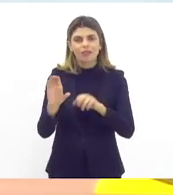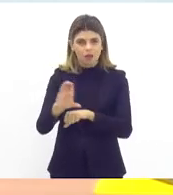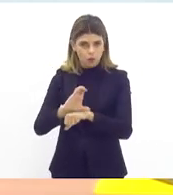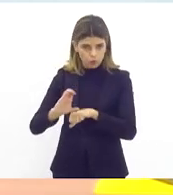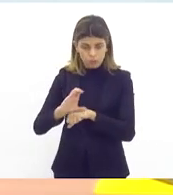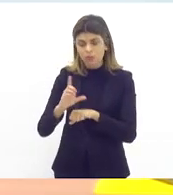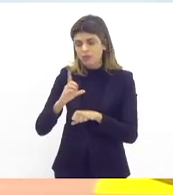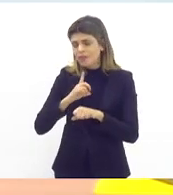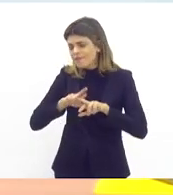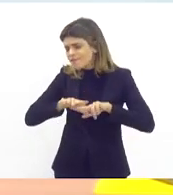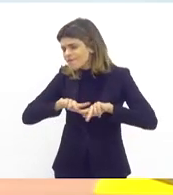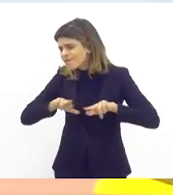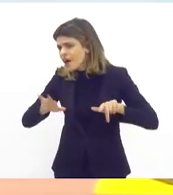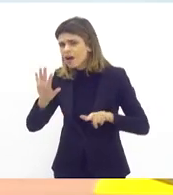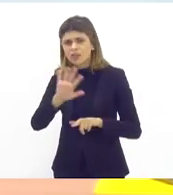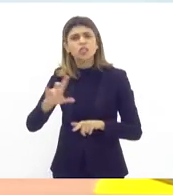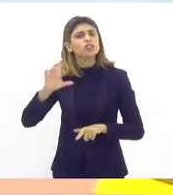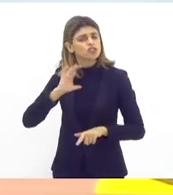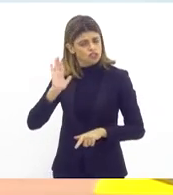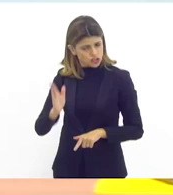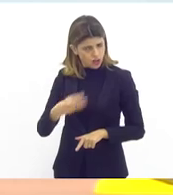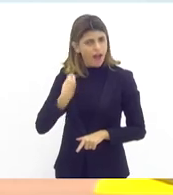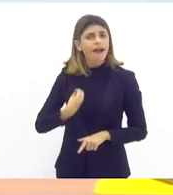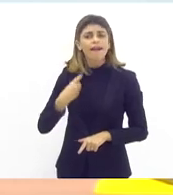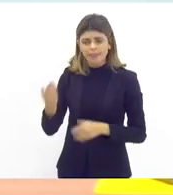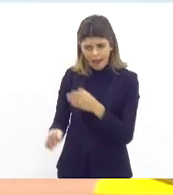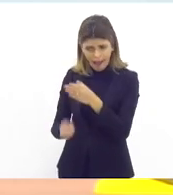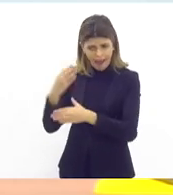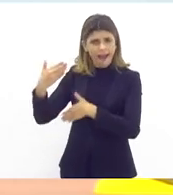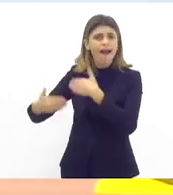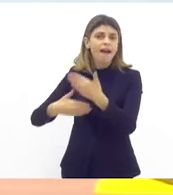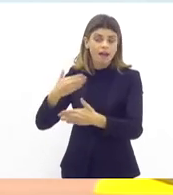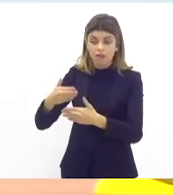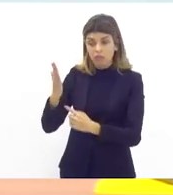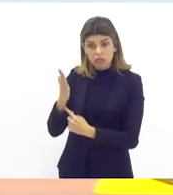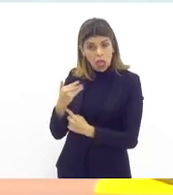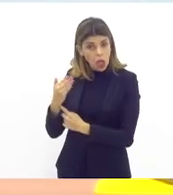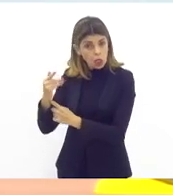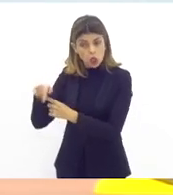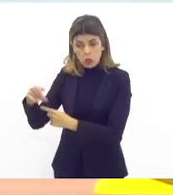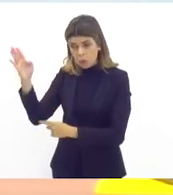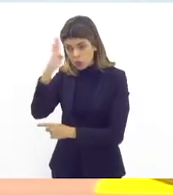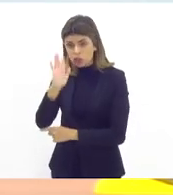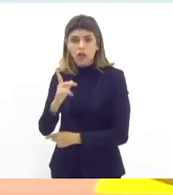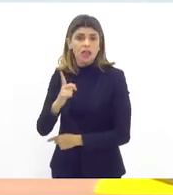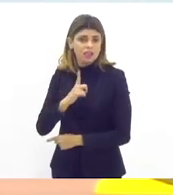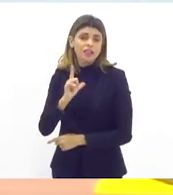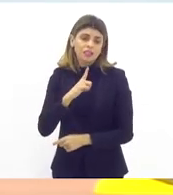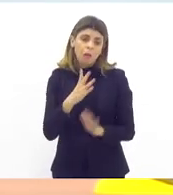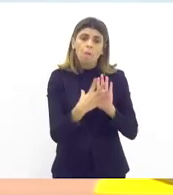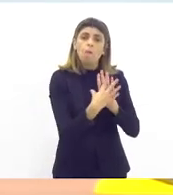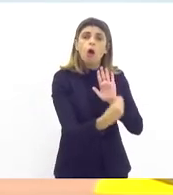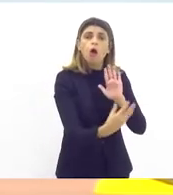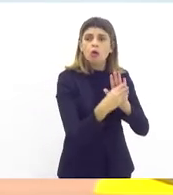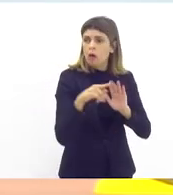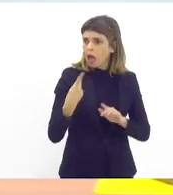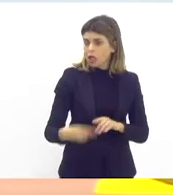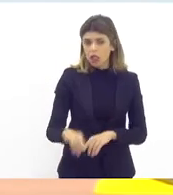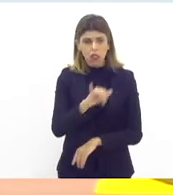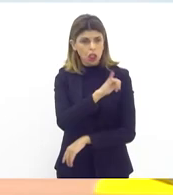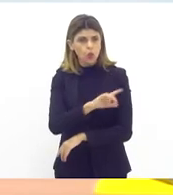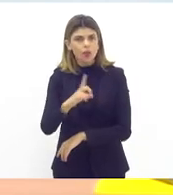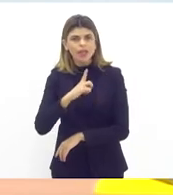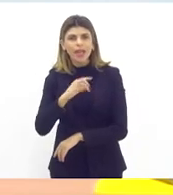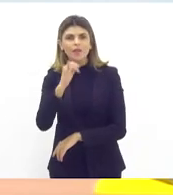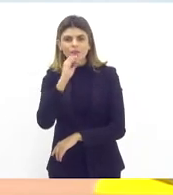formas de implementar, o Brasil já tem tecnologia para fazer isso, não tem nenhuma dificuldade de fazer isso, a gente já tem esse modelo de, não sei se aqui no Rio tem, que você dá